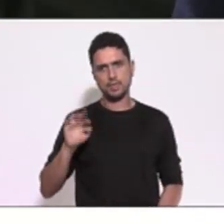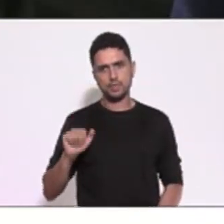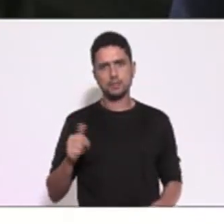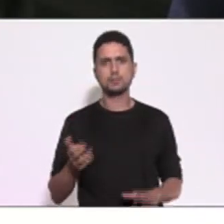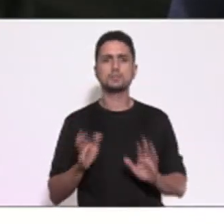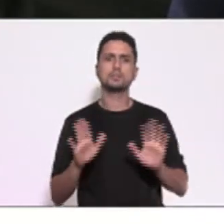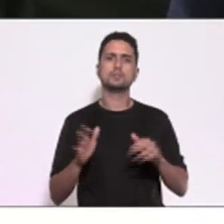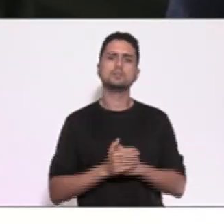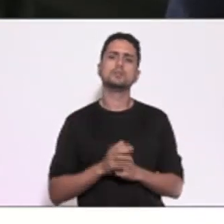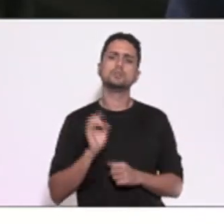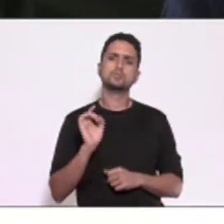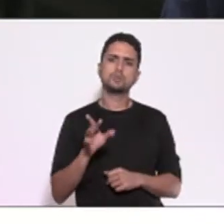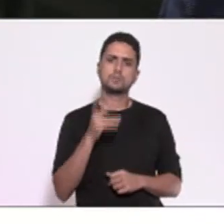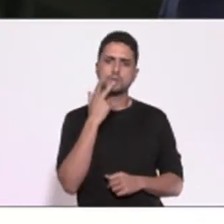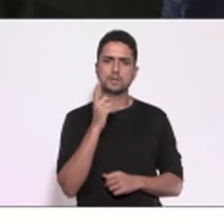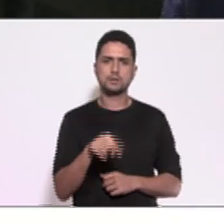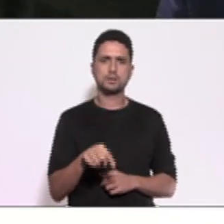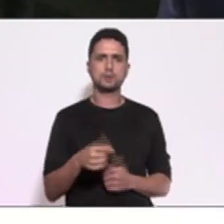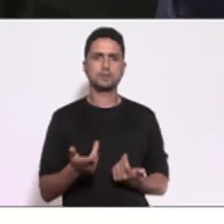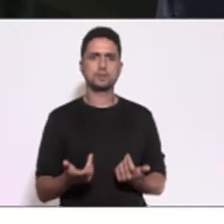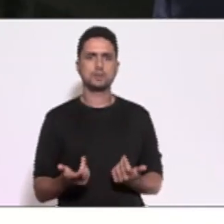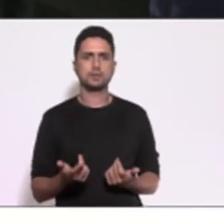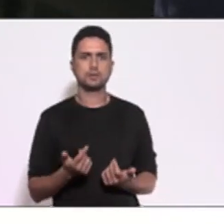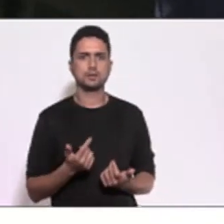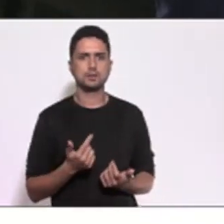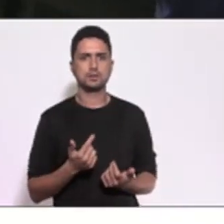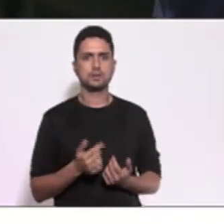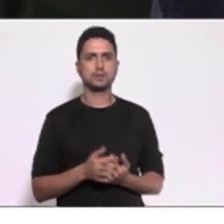aqui, registrar a minha